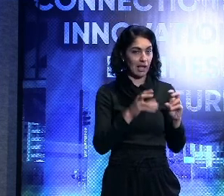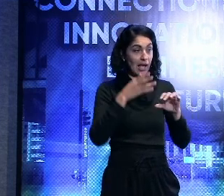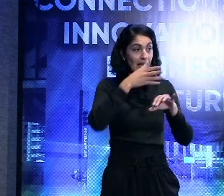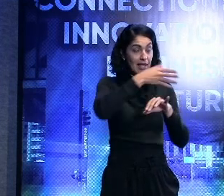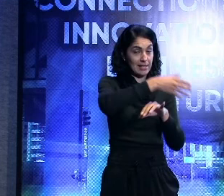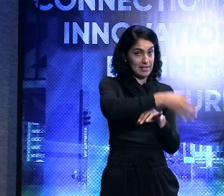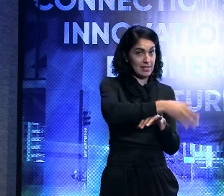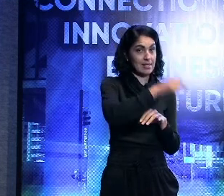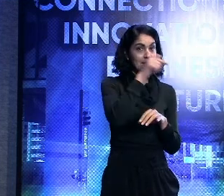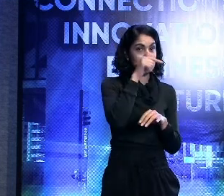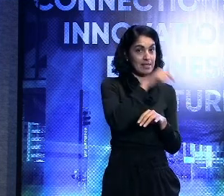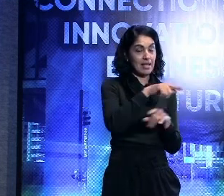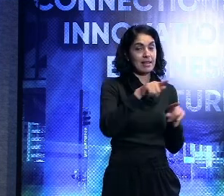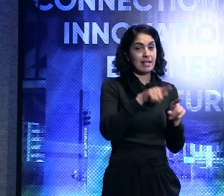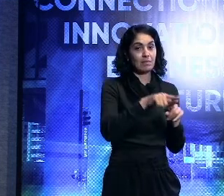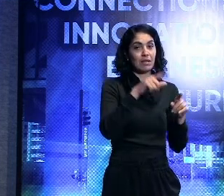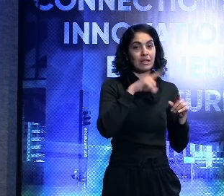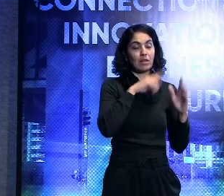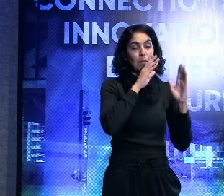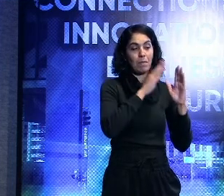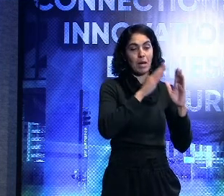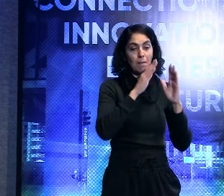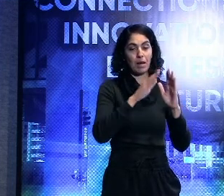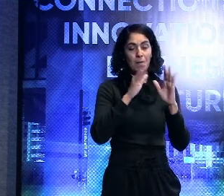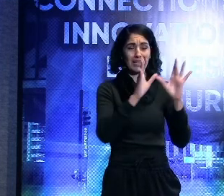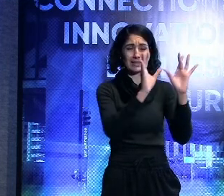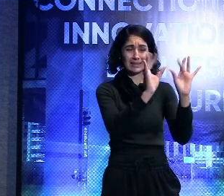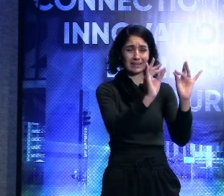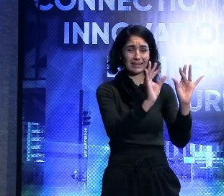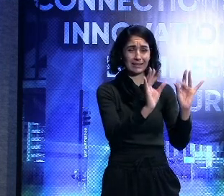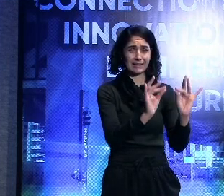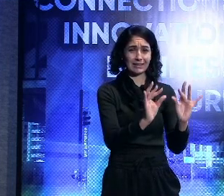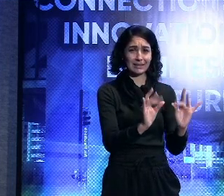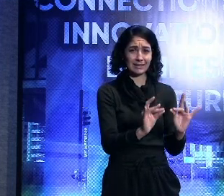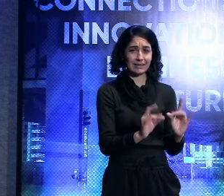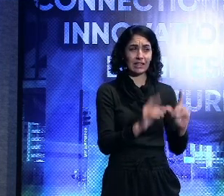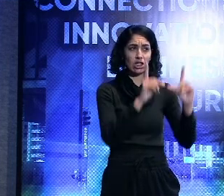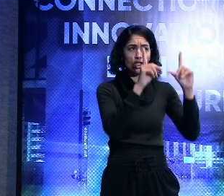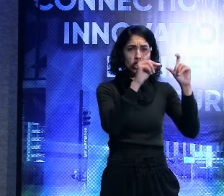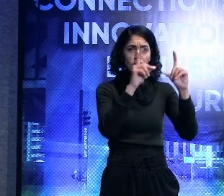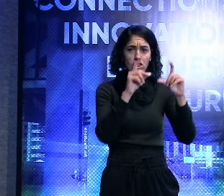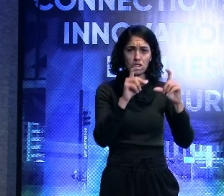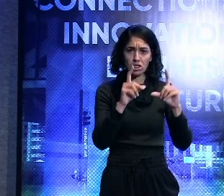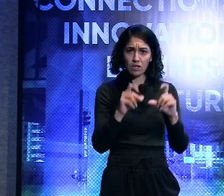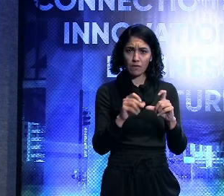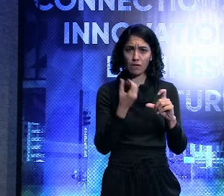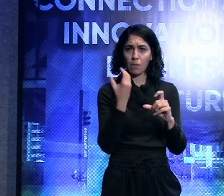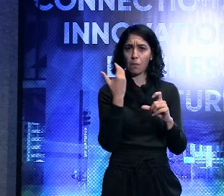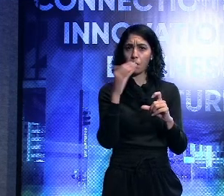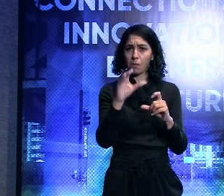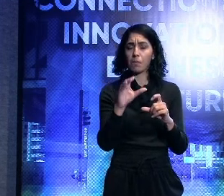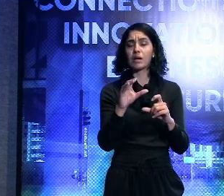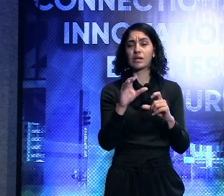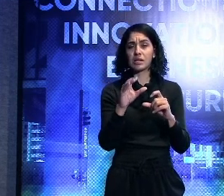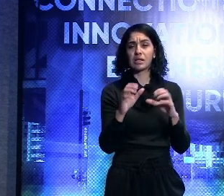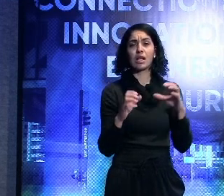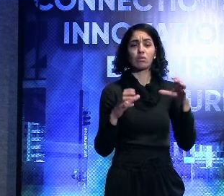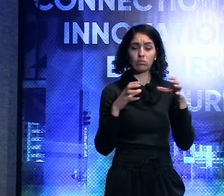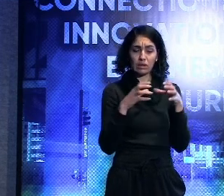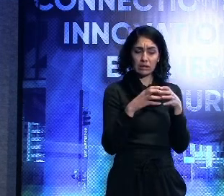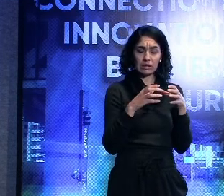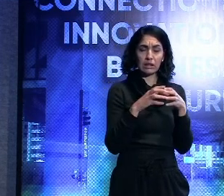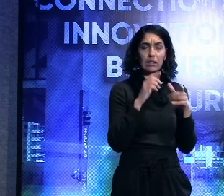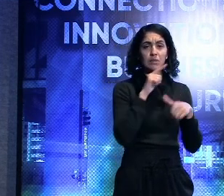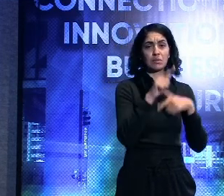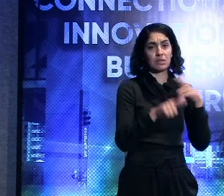preparou, com todo esse processo super detalhado. Então, tirem foto, mandem para suas equipes, porque realmente vale a pena. Lá